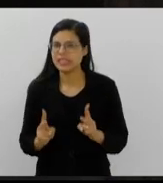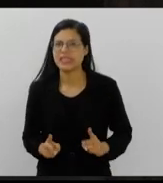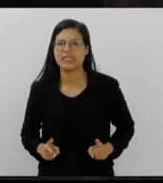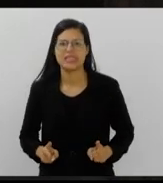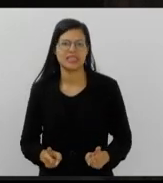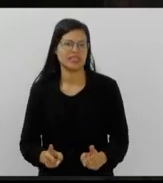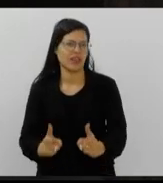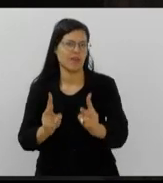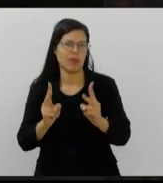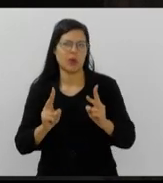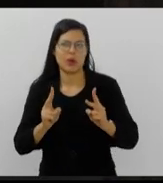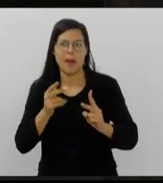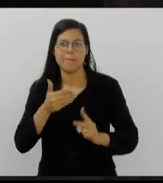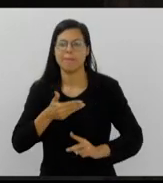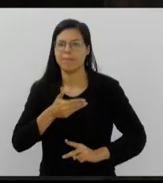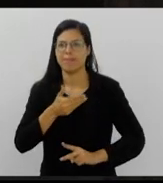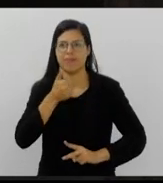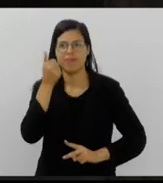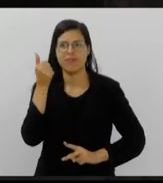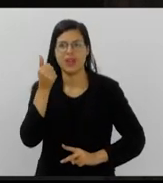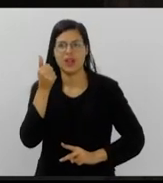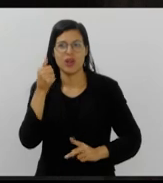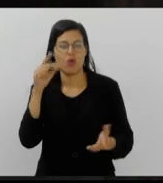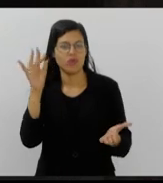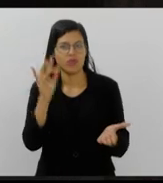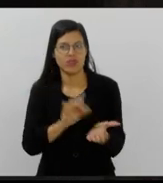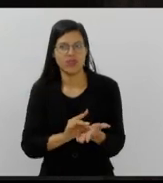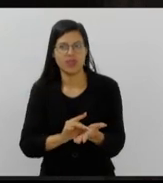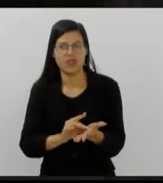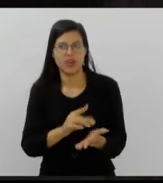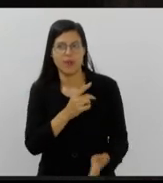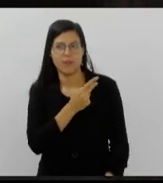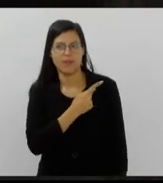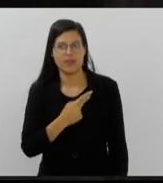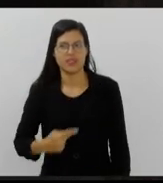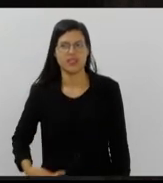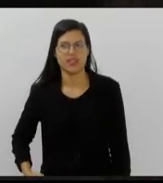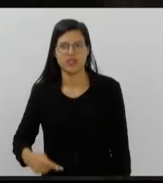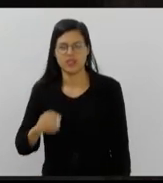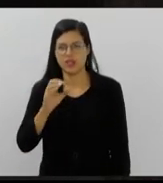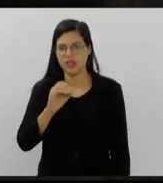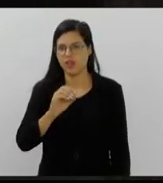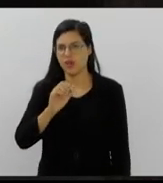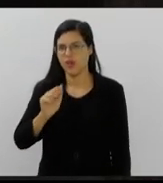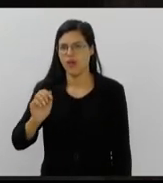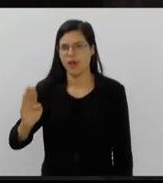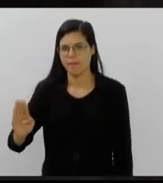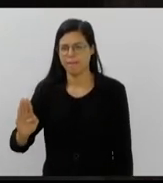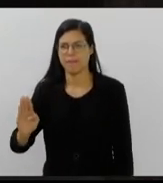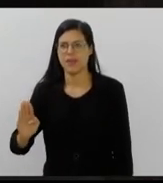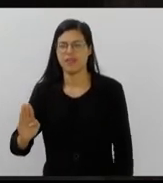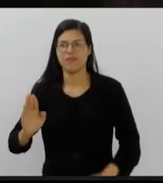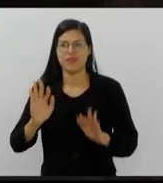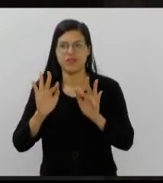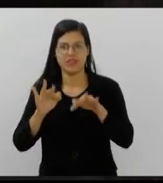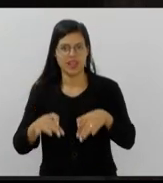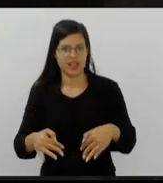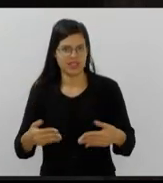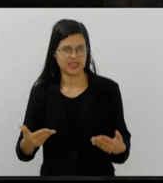melhor e originária presidente da OAB do Rio de Janeiro de todos os tempos. Finalizando